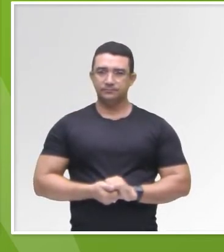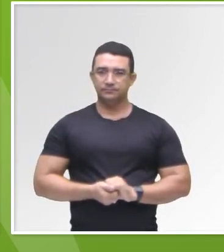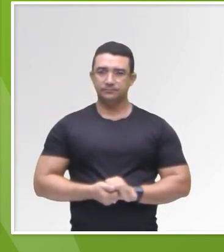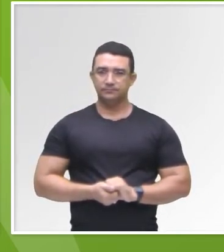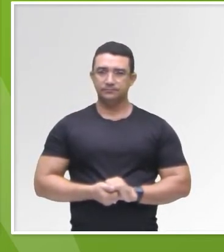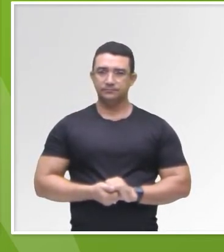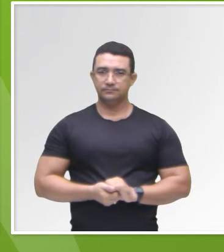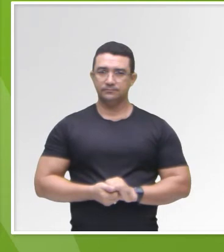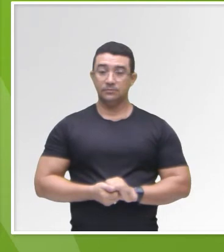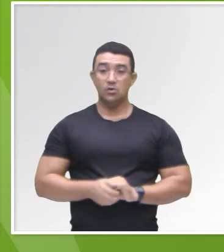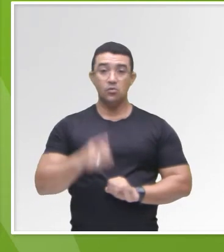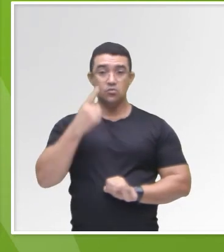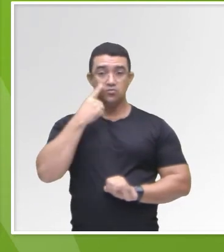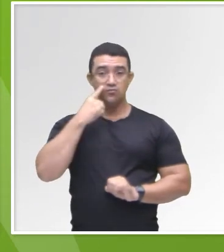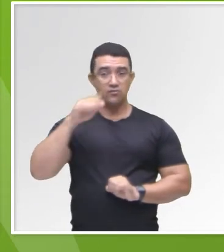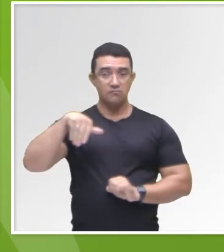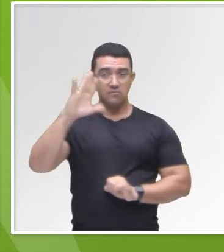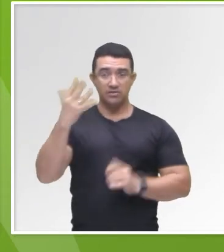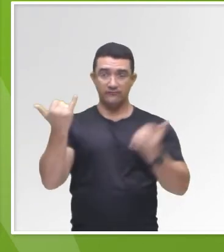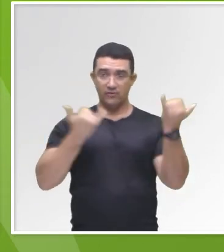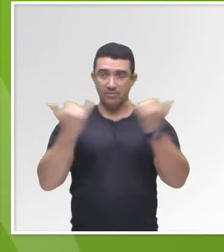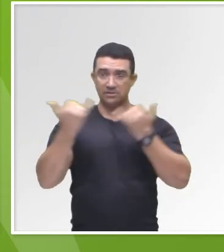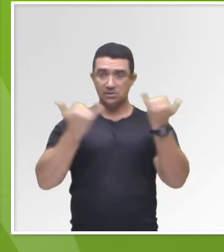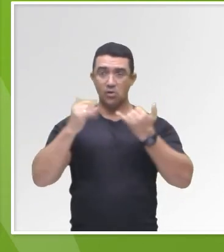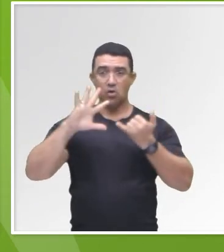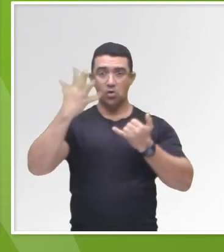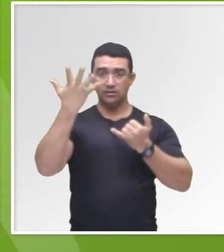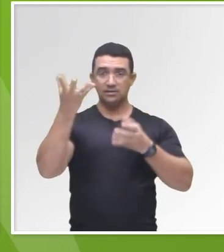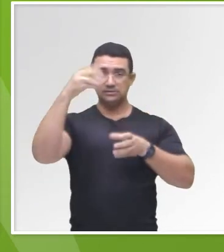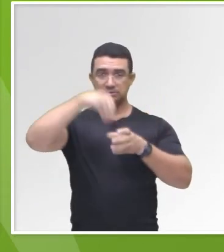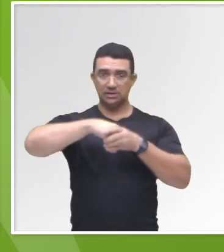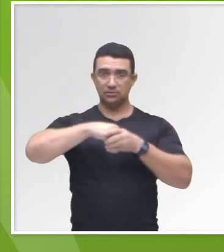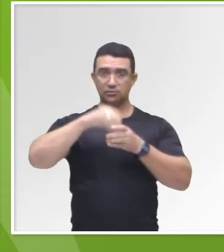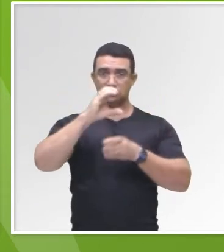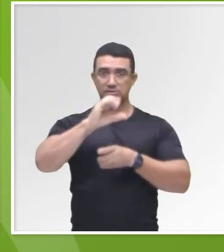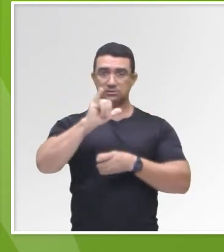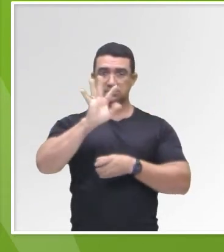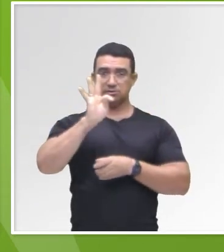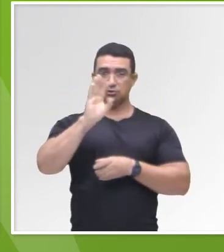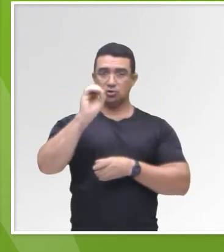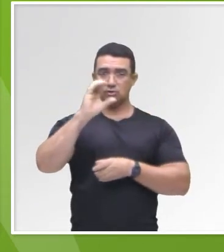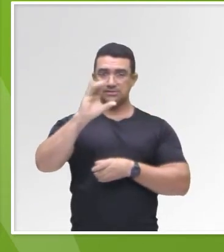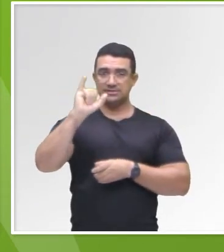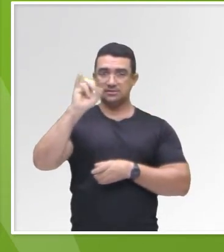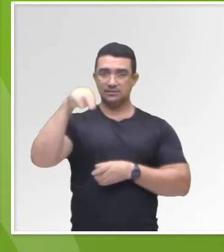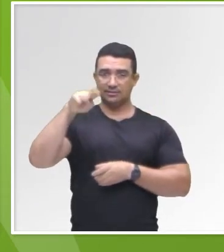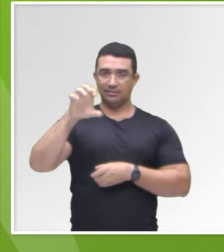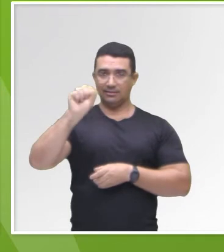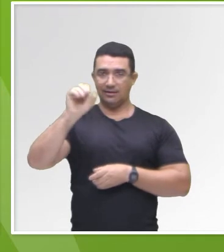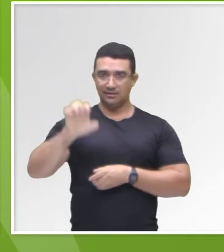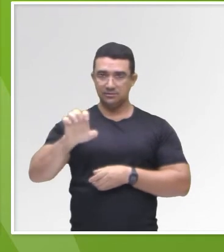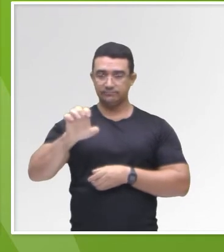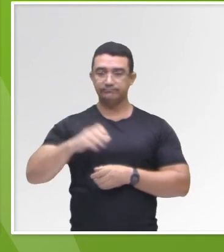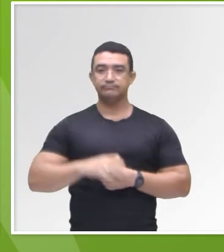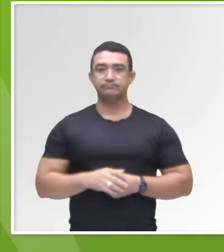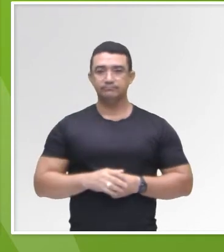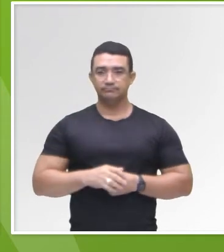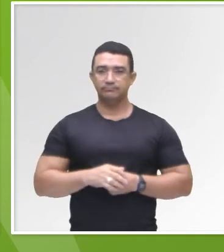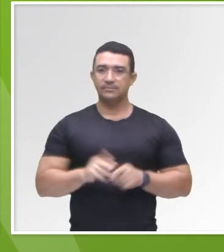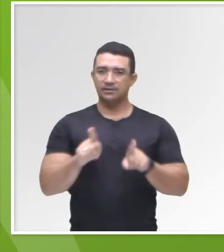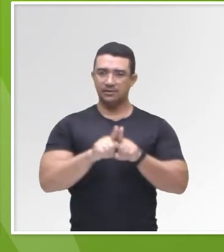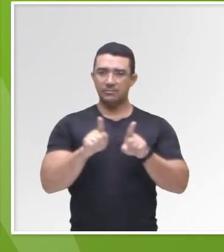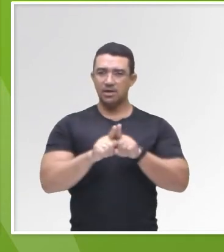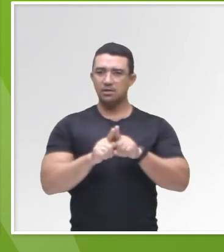informações aí sobre o que acontece na citocinese. Divisão do citoplasma, como a gente pôde observar, separando ali naquelas linhas em